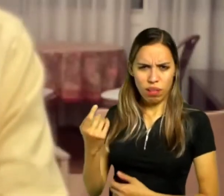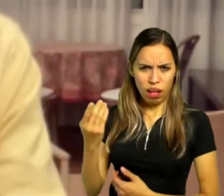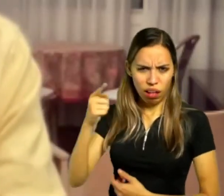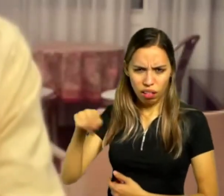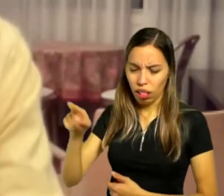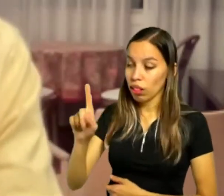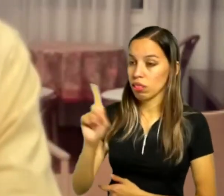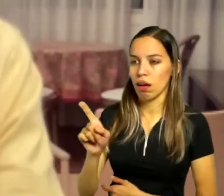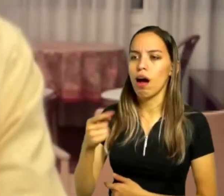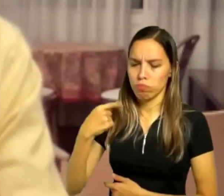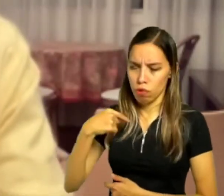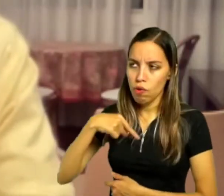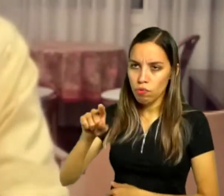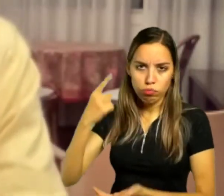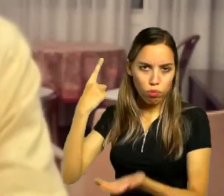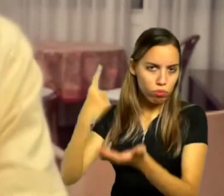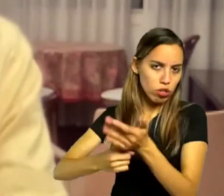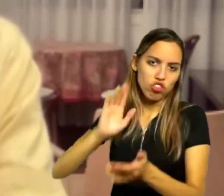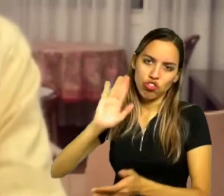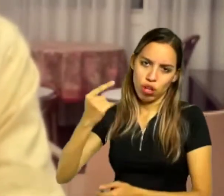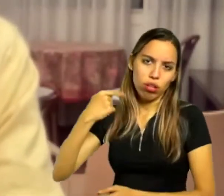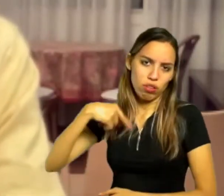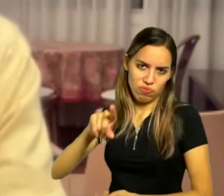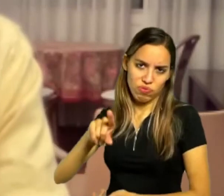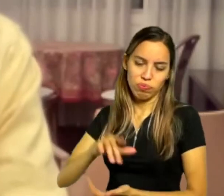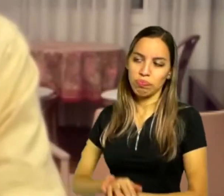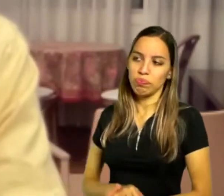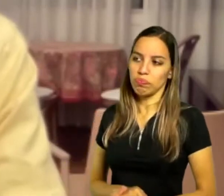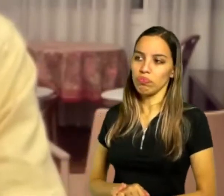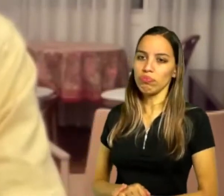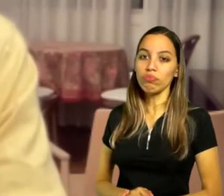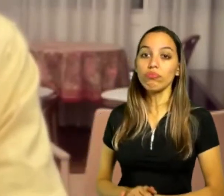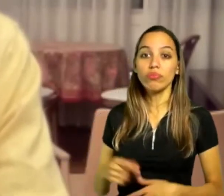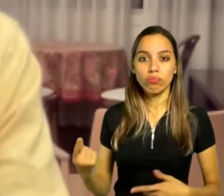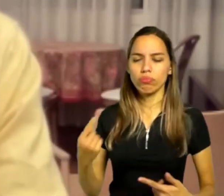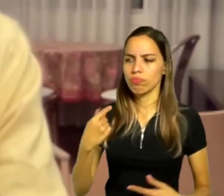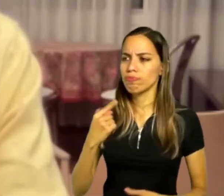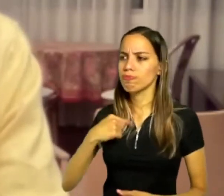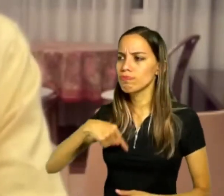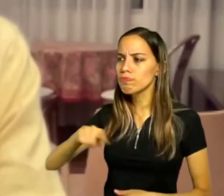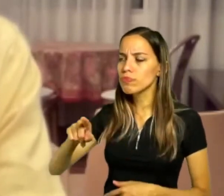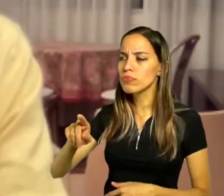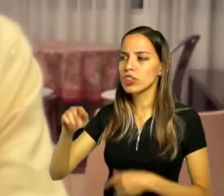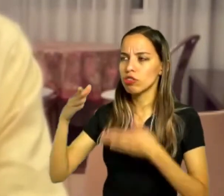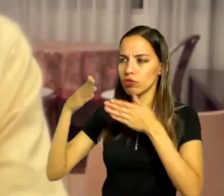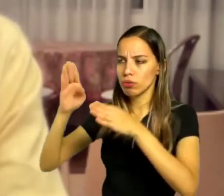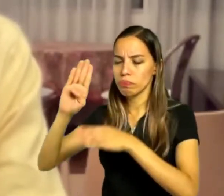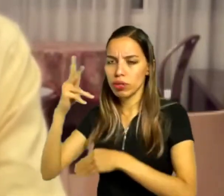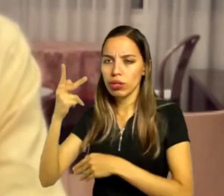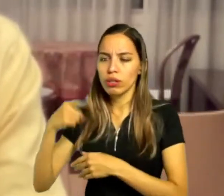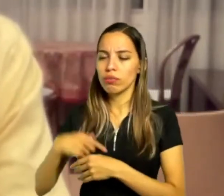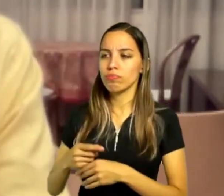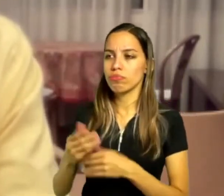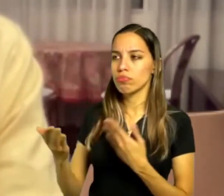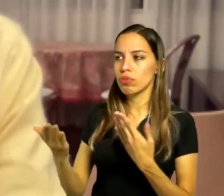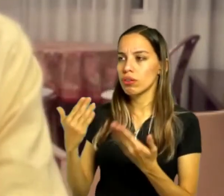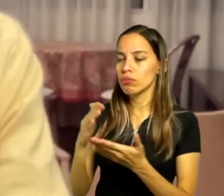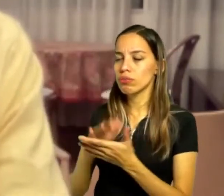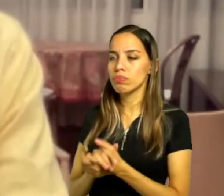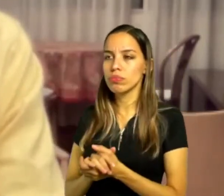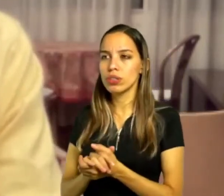me sentindo muito mal, mas chegava no fim da tarde e batia uma febre que me derrubava. E aí foi um dia, foram 2